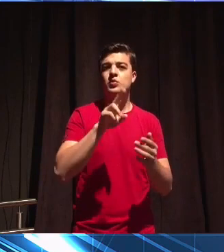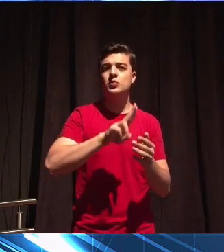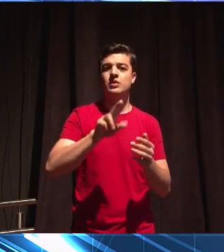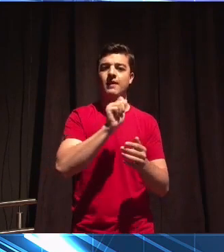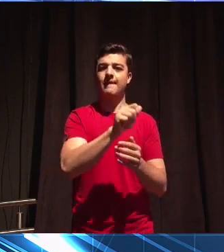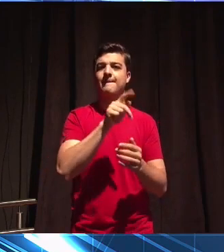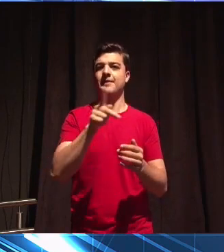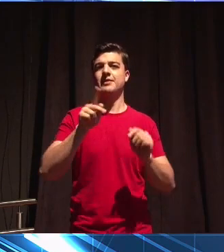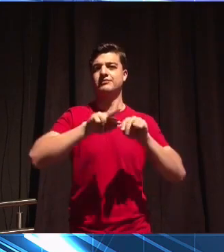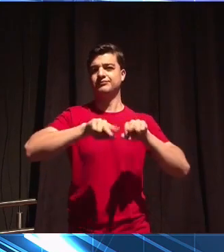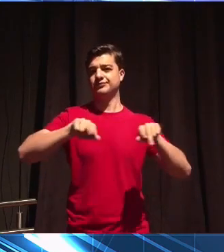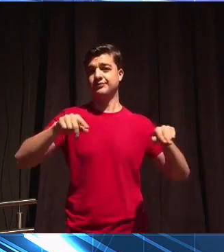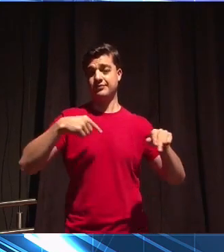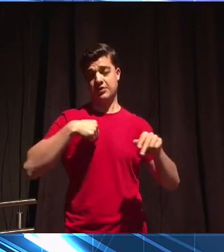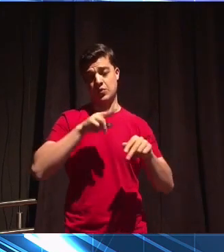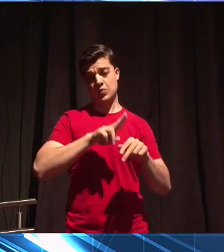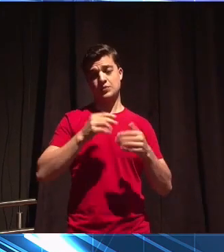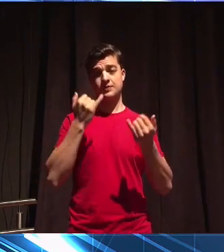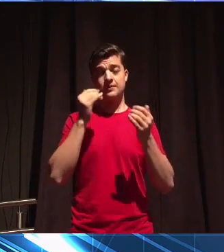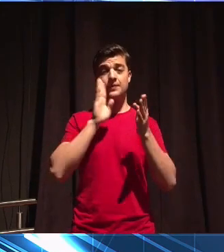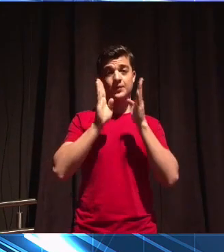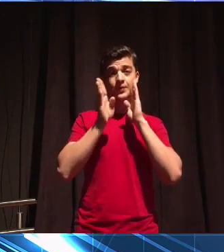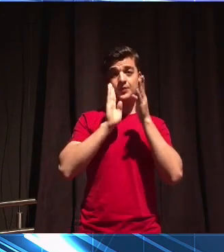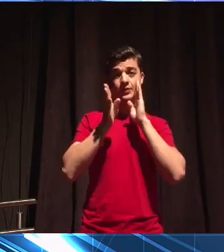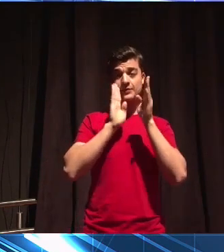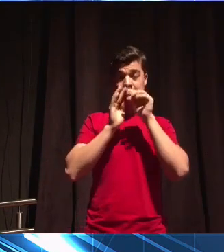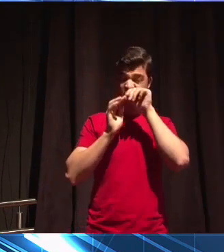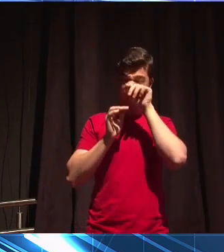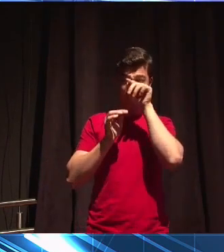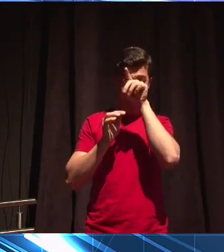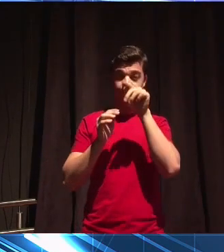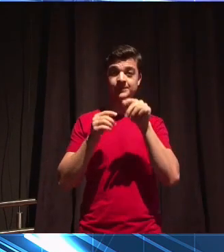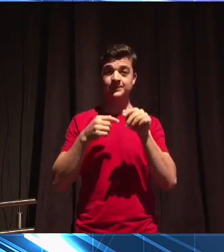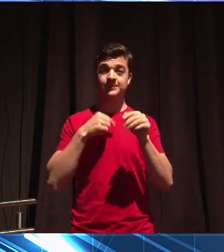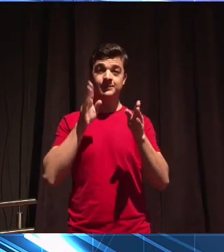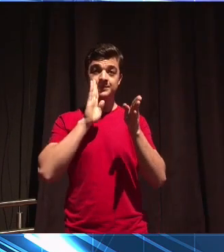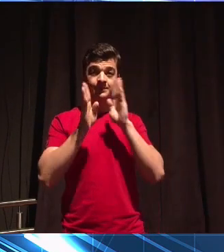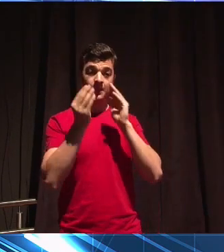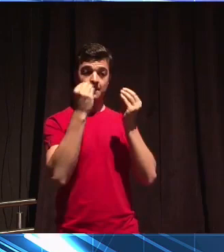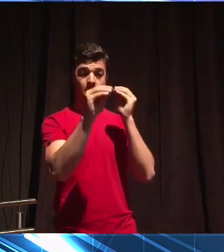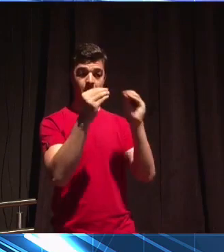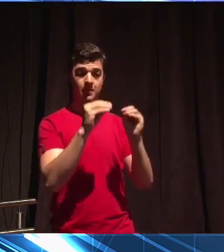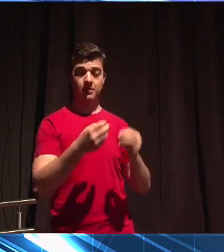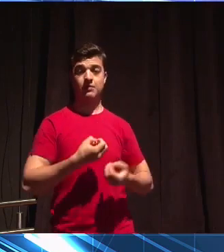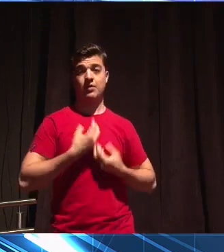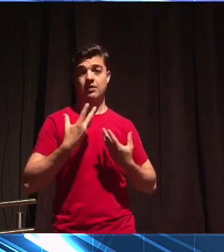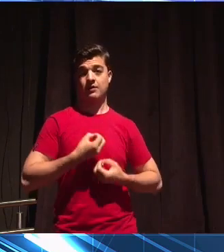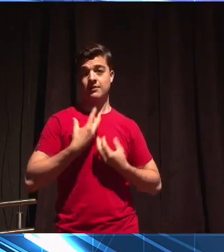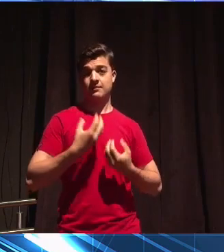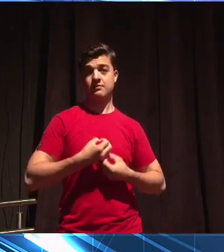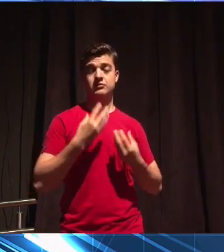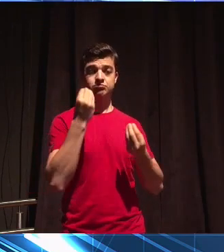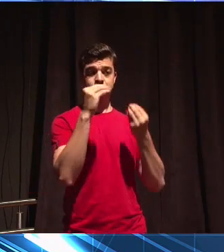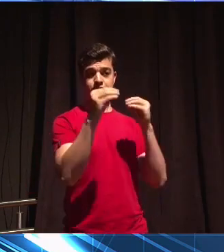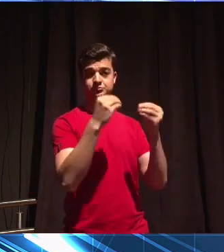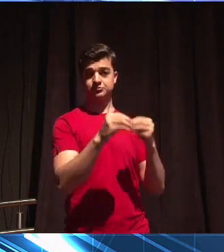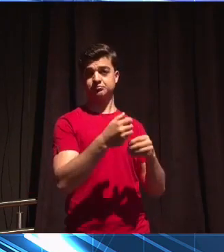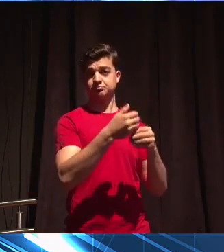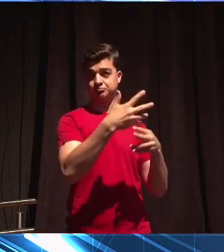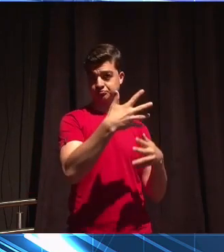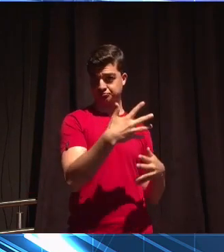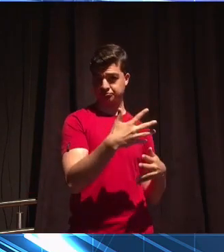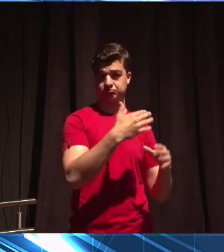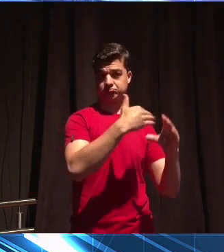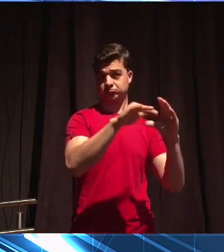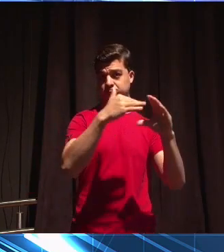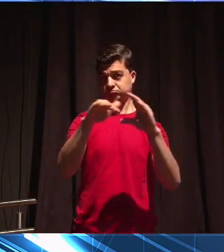Eu uso, por exemplo, Facebook, ainda hoje em dia, para escrever sobre poema, cara. Claramente, se alguém lê aquilo e faz